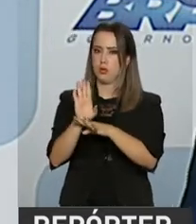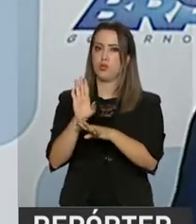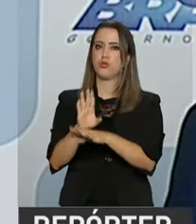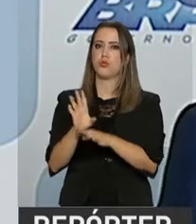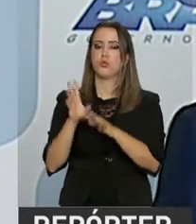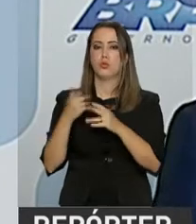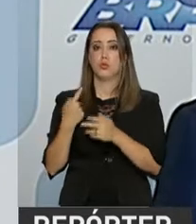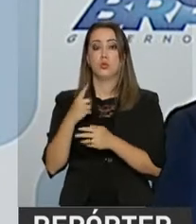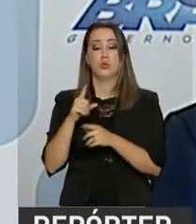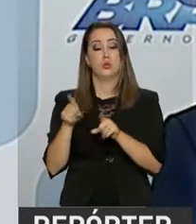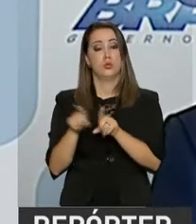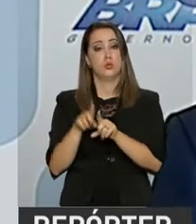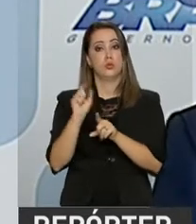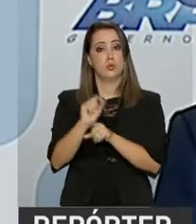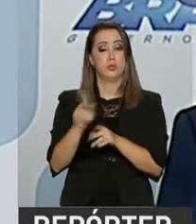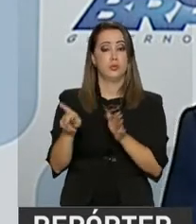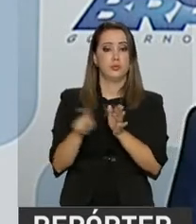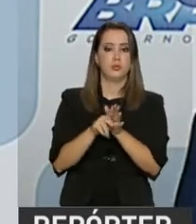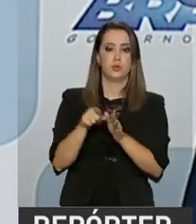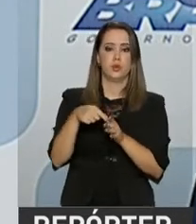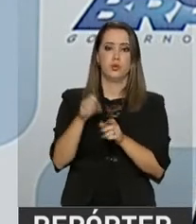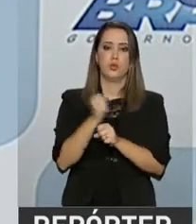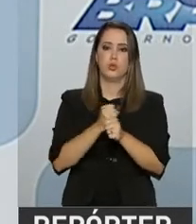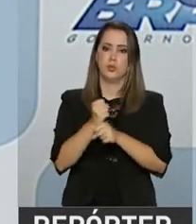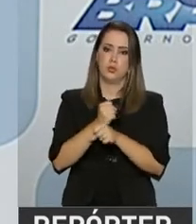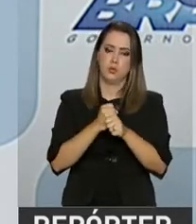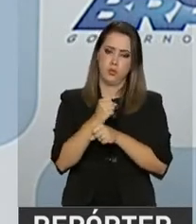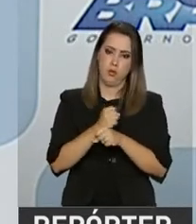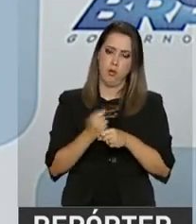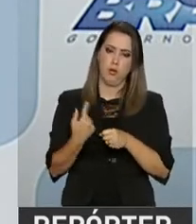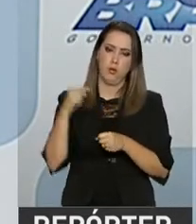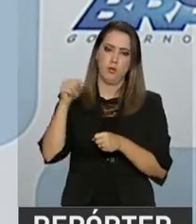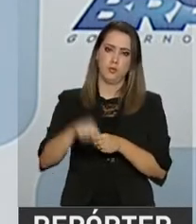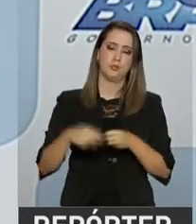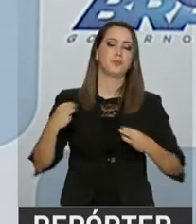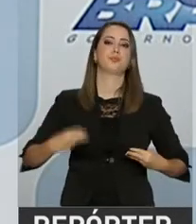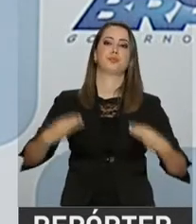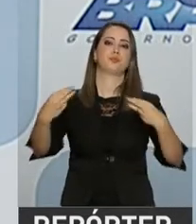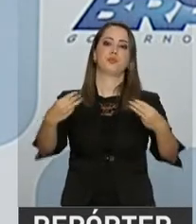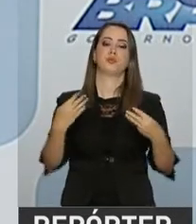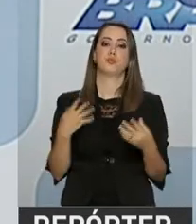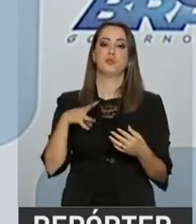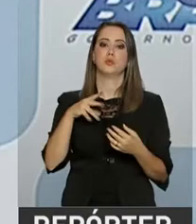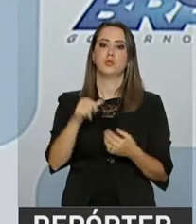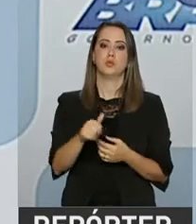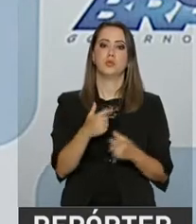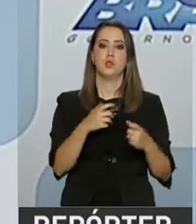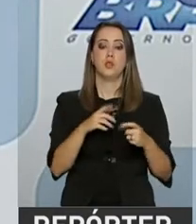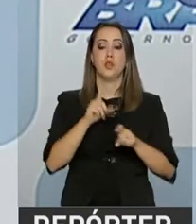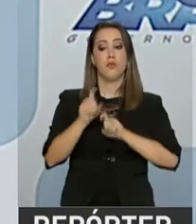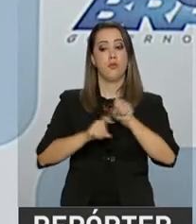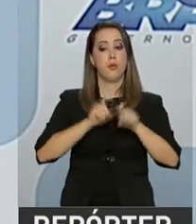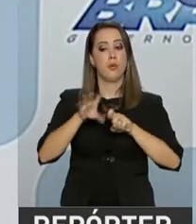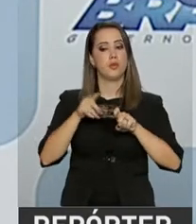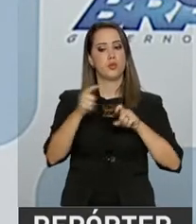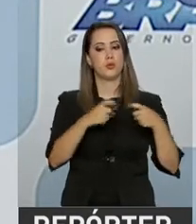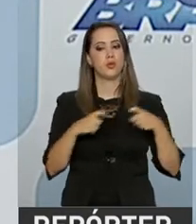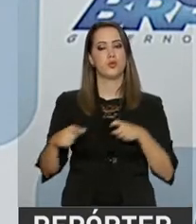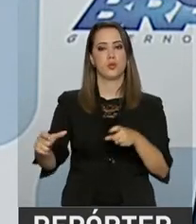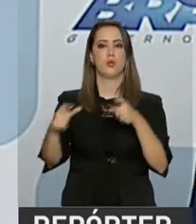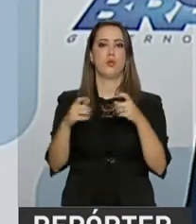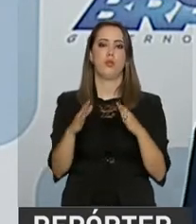feito por um programa nosso centralizado aqui no Ministério. Informatização de todas as unidades básicas. Nós